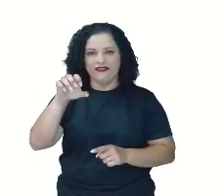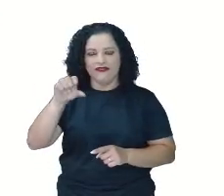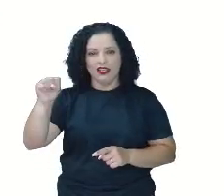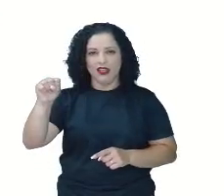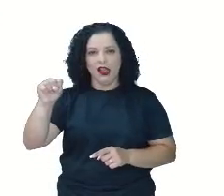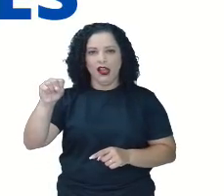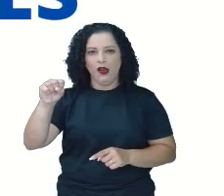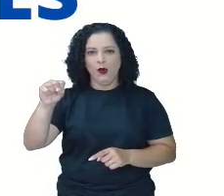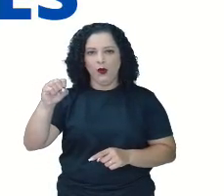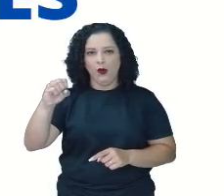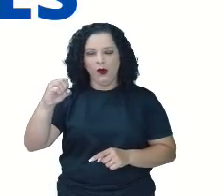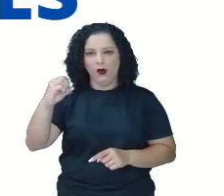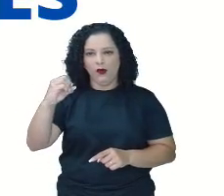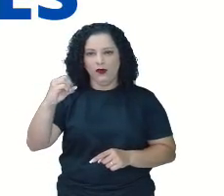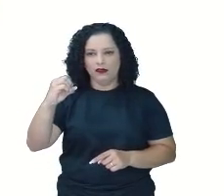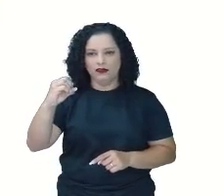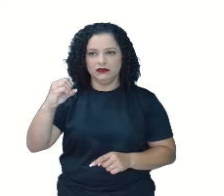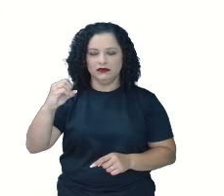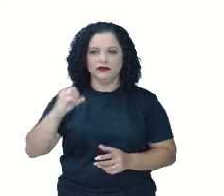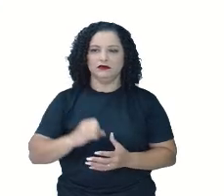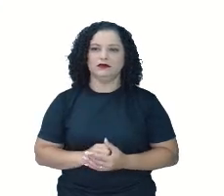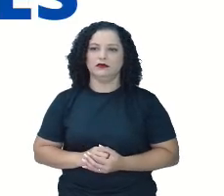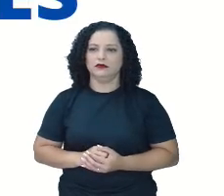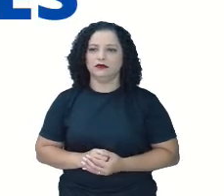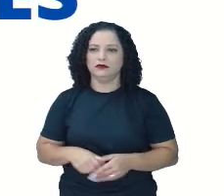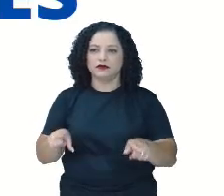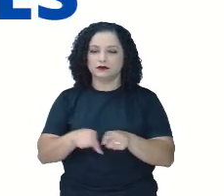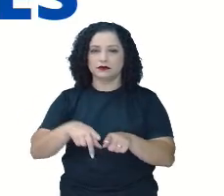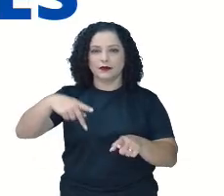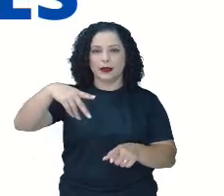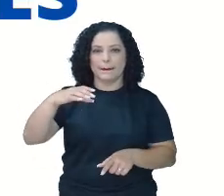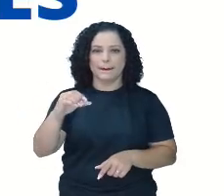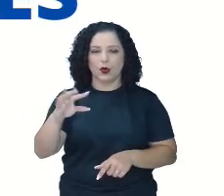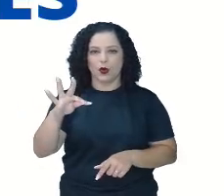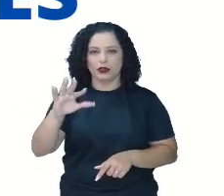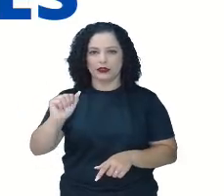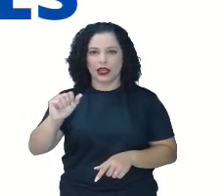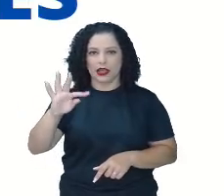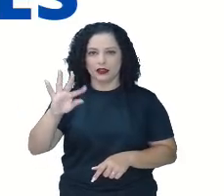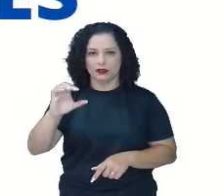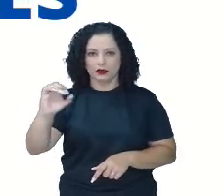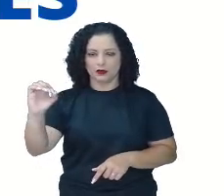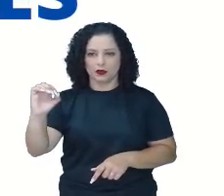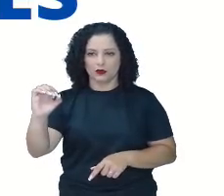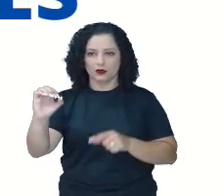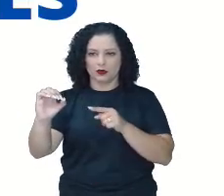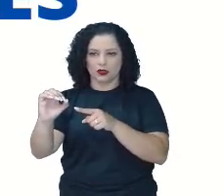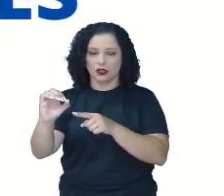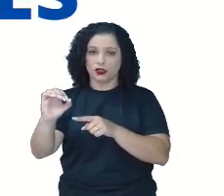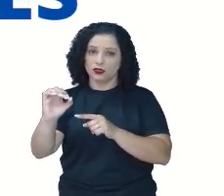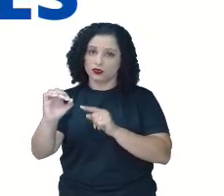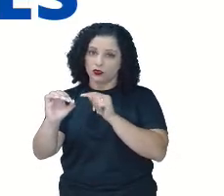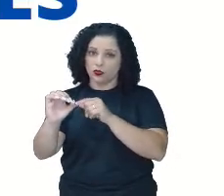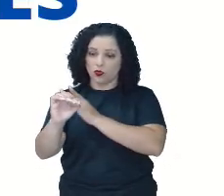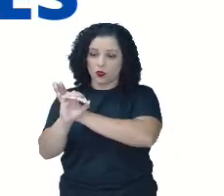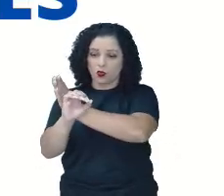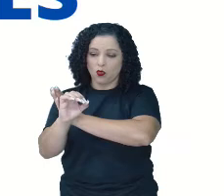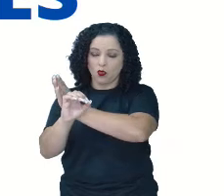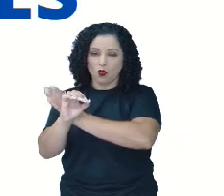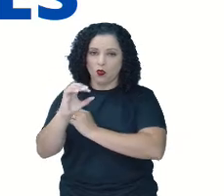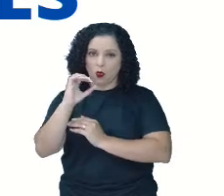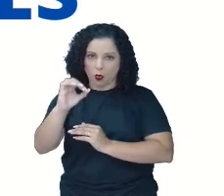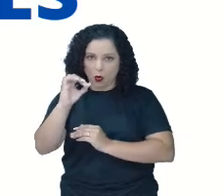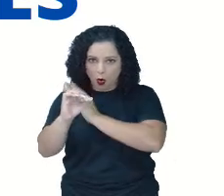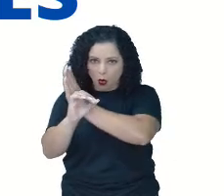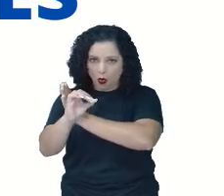final, então o plural você vai colocar um S. E observem que potato só tem uma vogal no final. Aí você acrescentou outra vogal